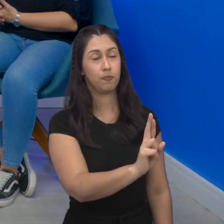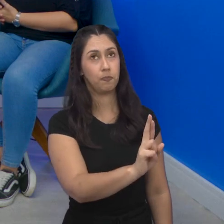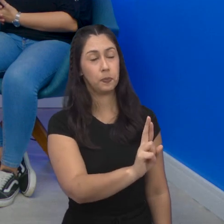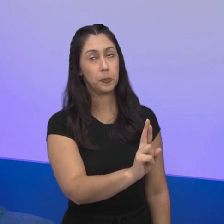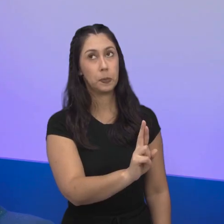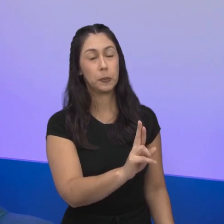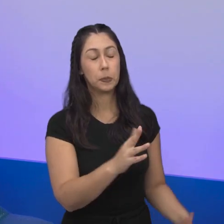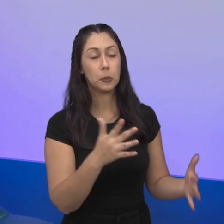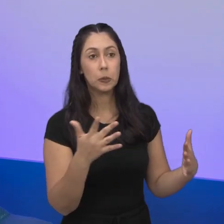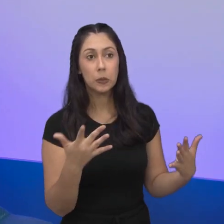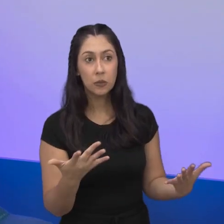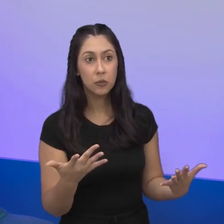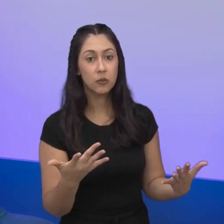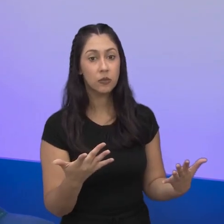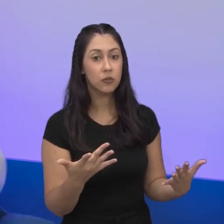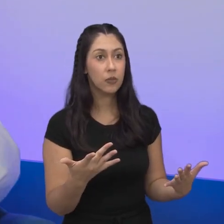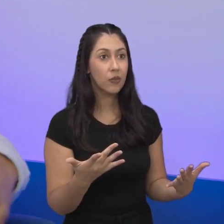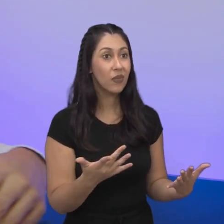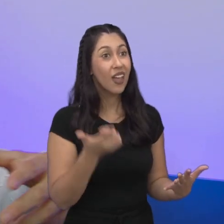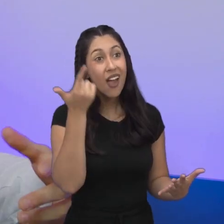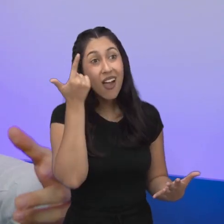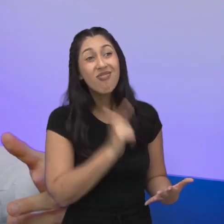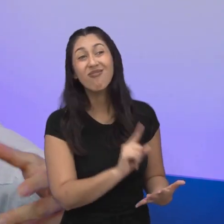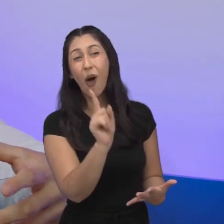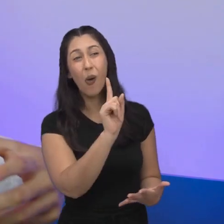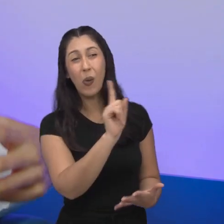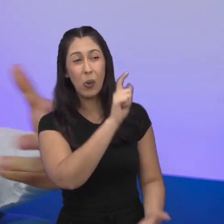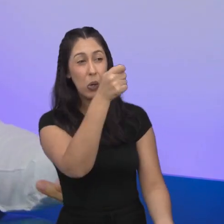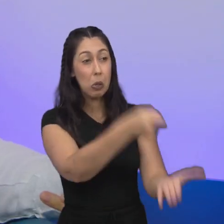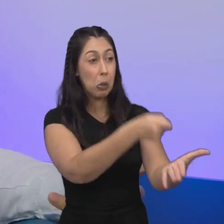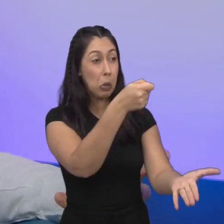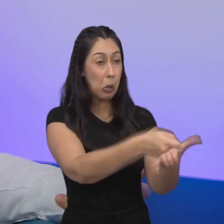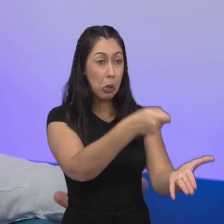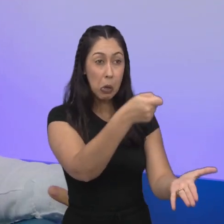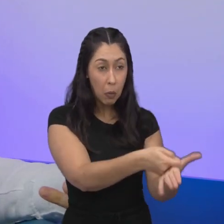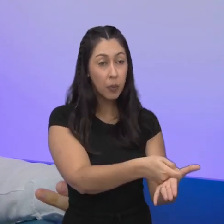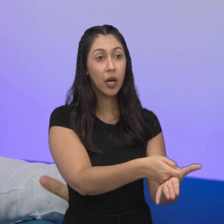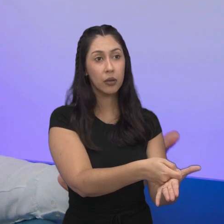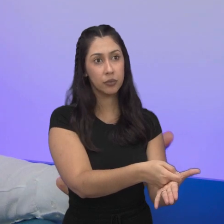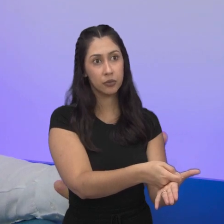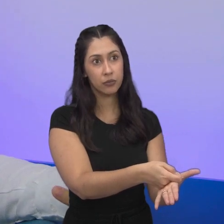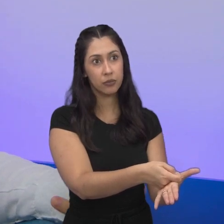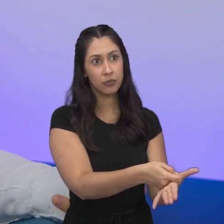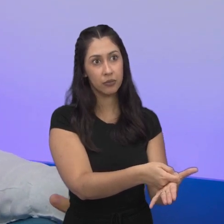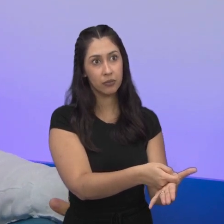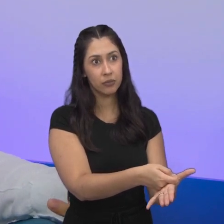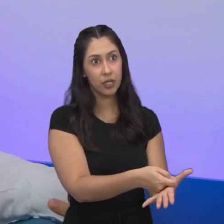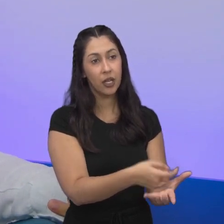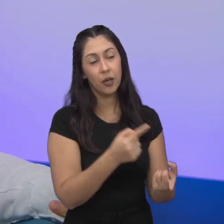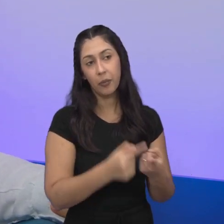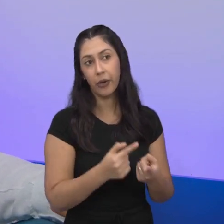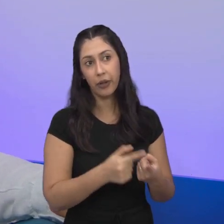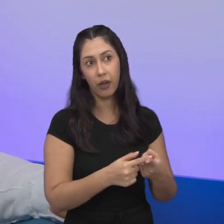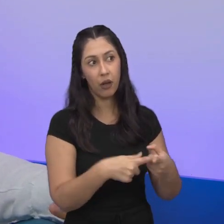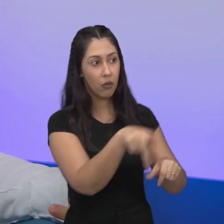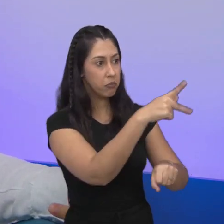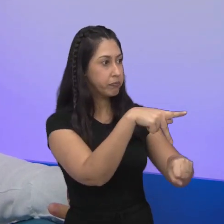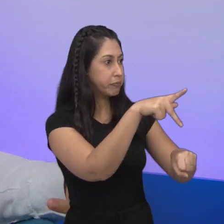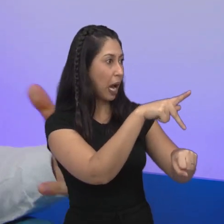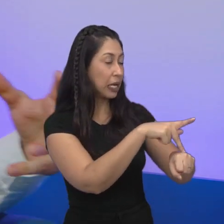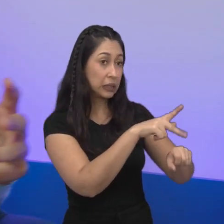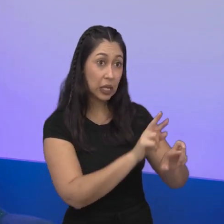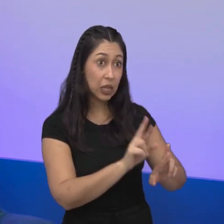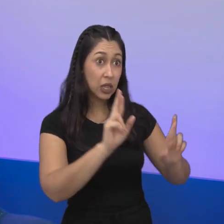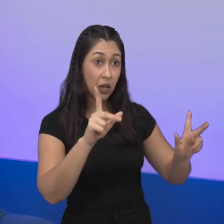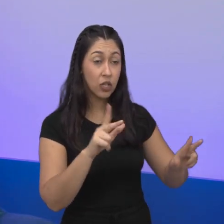não são possíveis de ser cobrados do G20 por um país que não respeite. Então